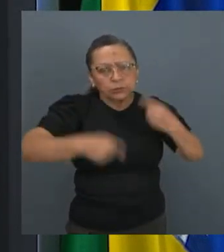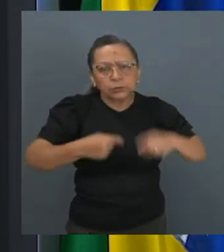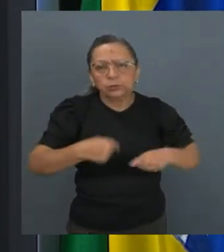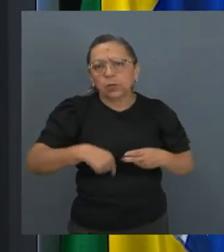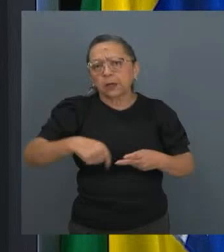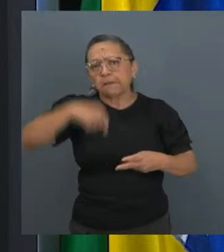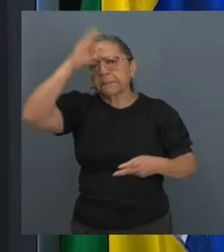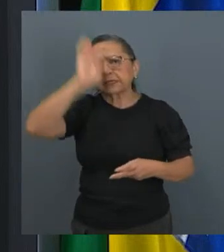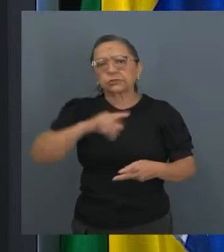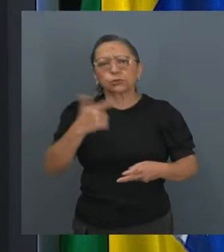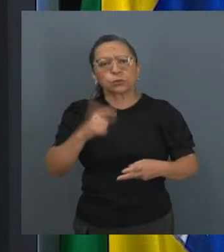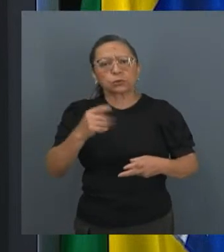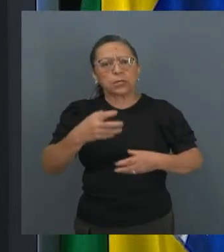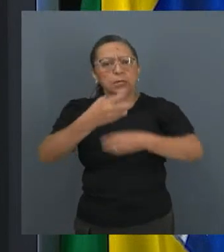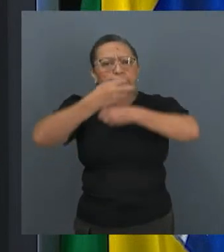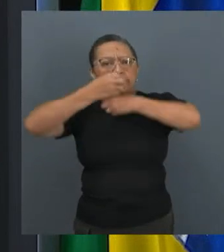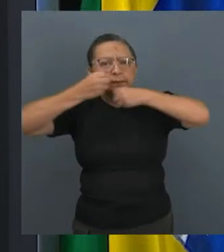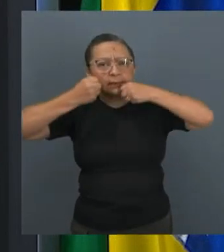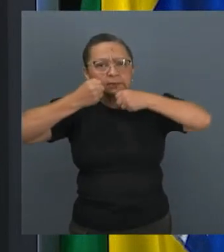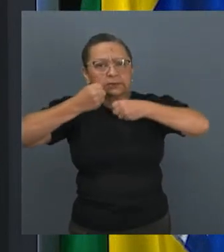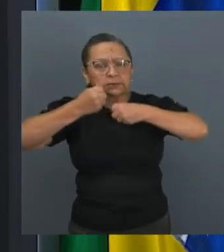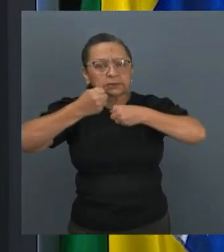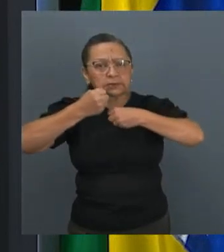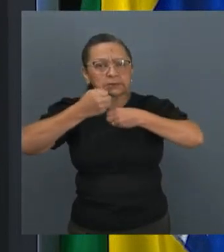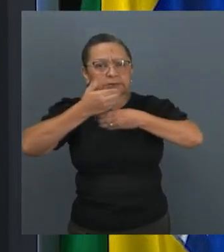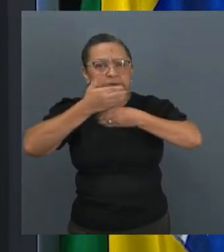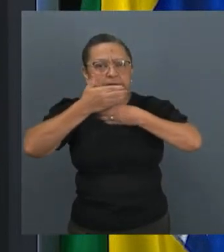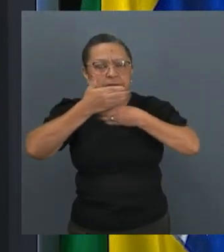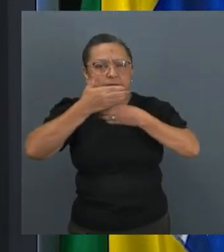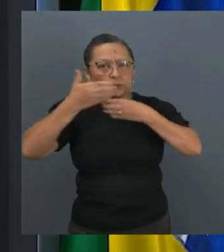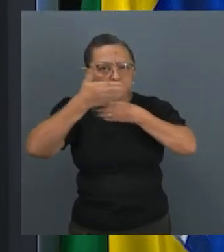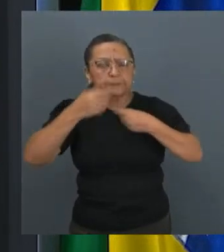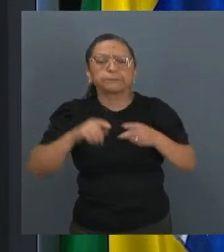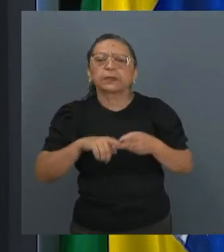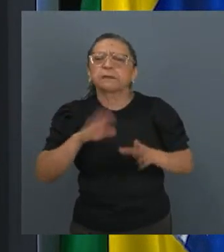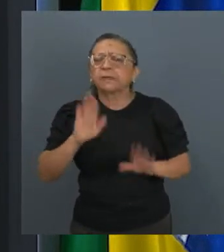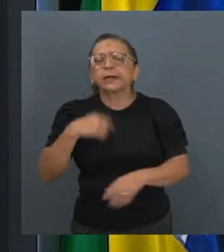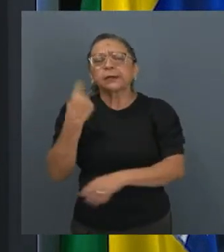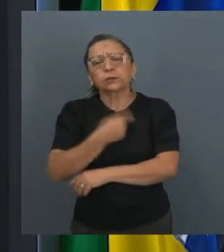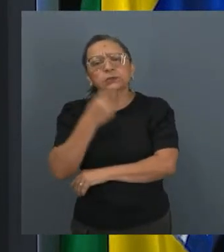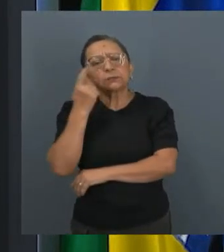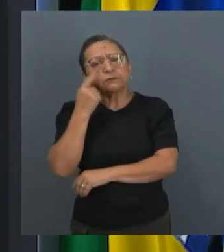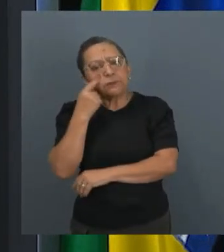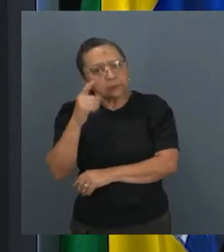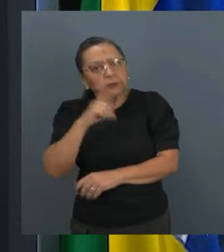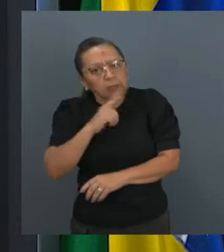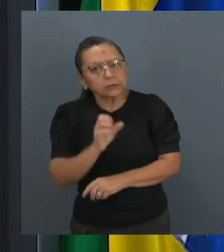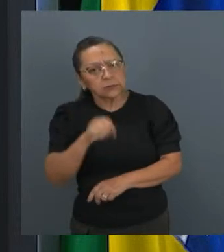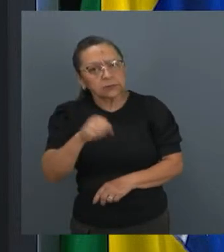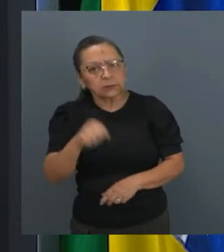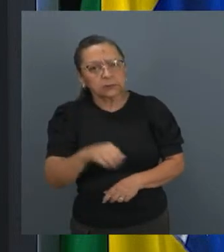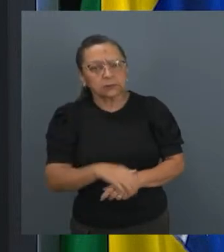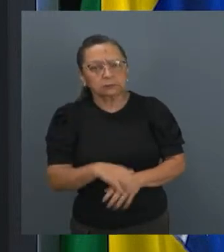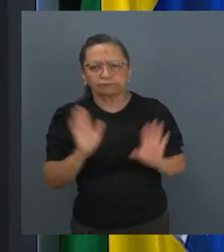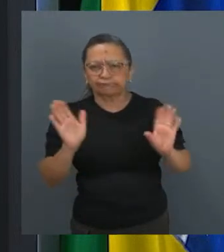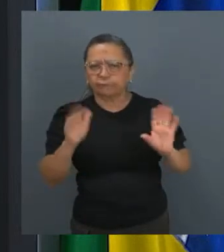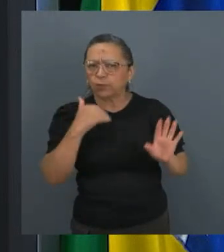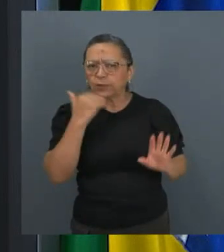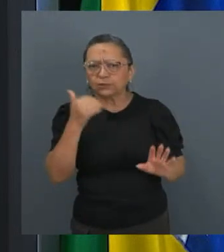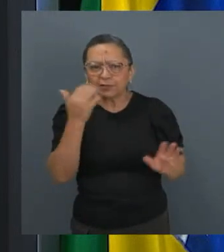tinha censura. E nós estamos vendo que tem. Não